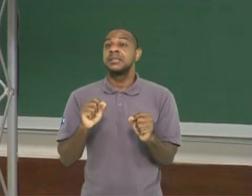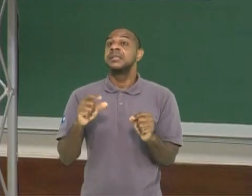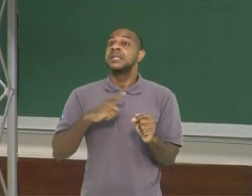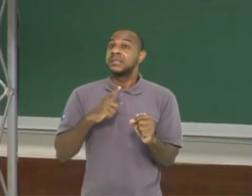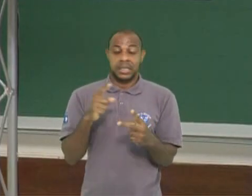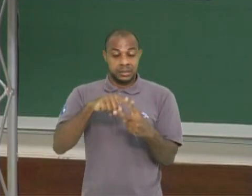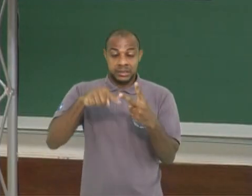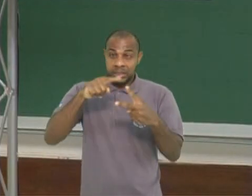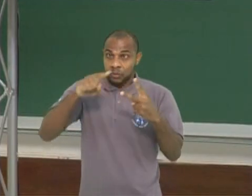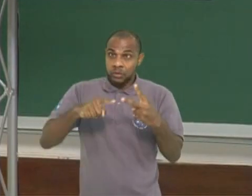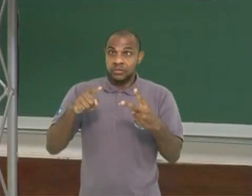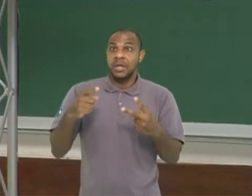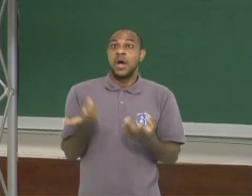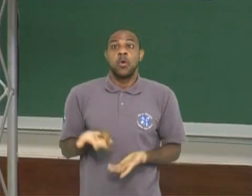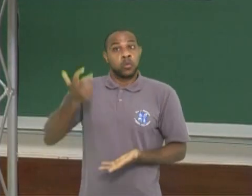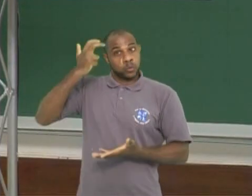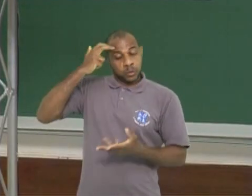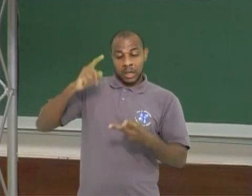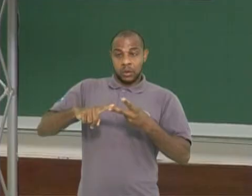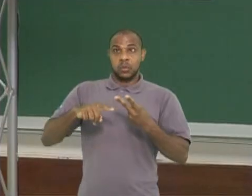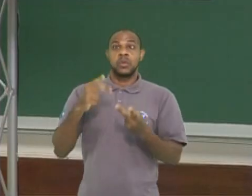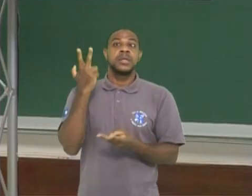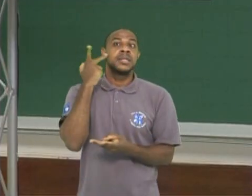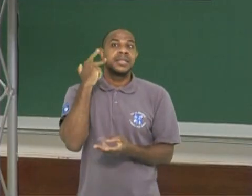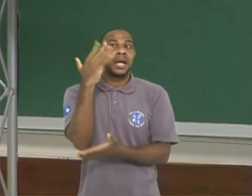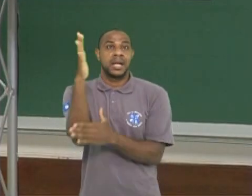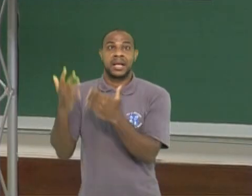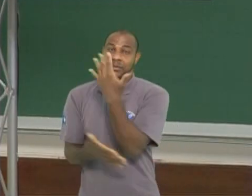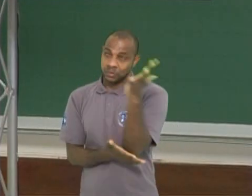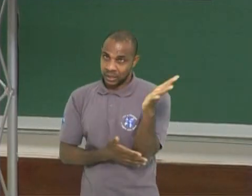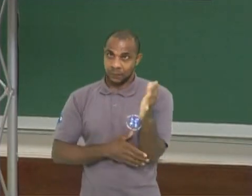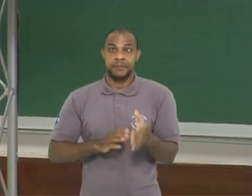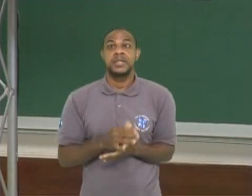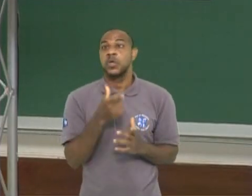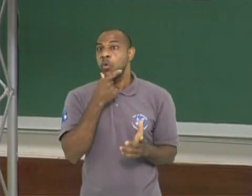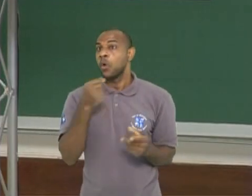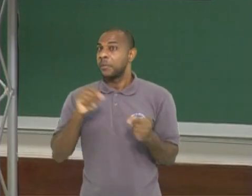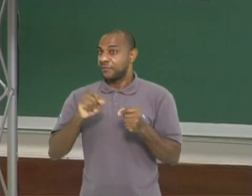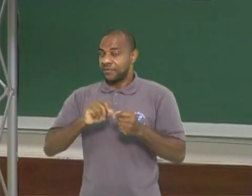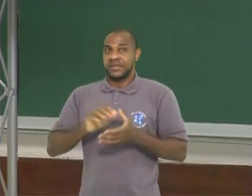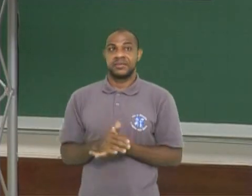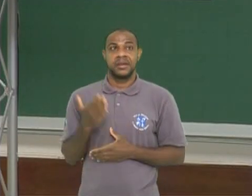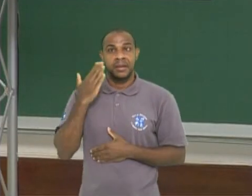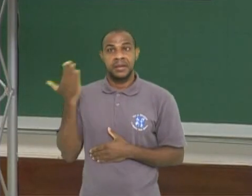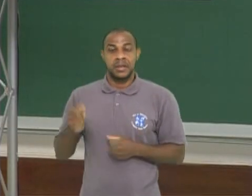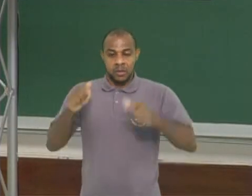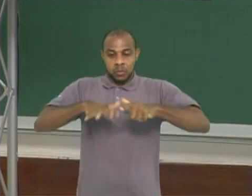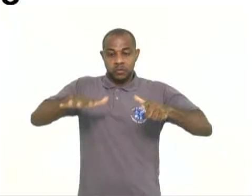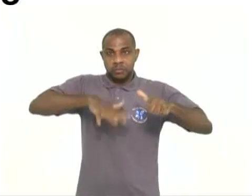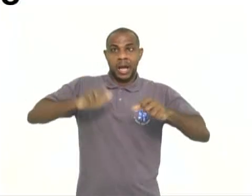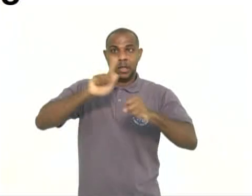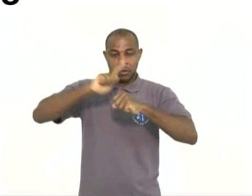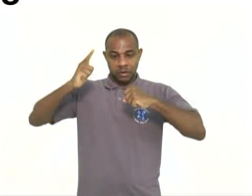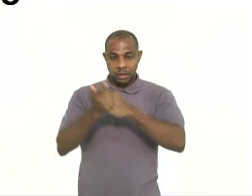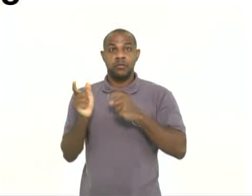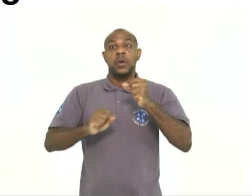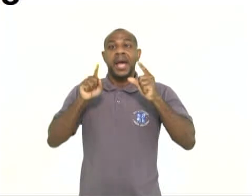e elementos culturais, né? Aqueles construídos pelo homem. O espaço geográfico é